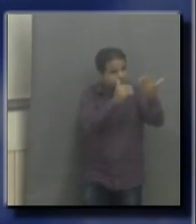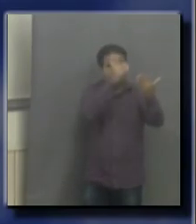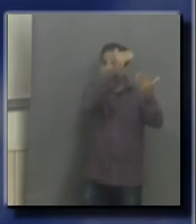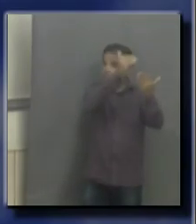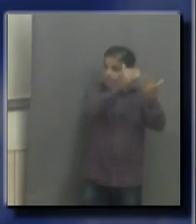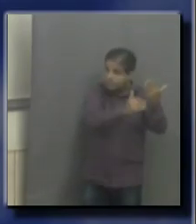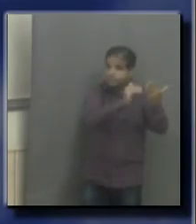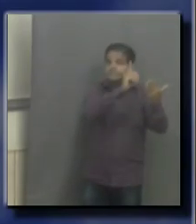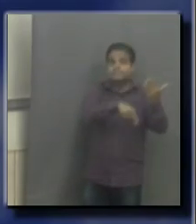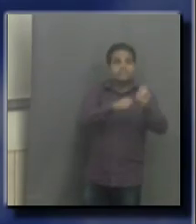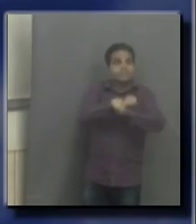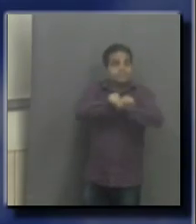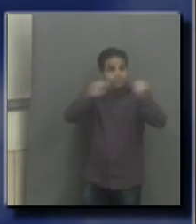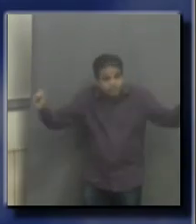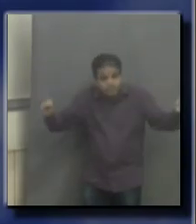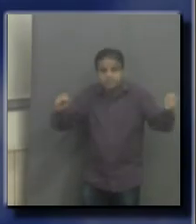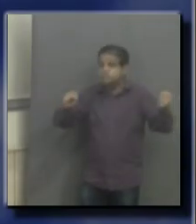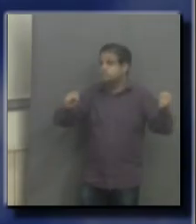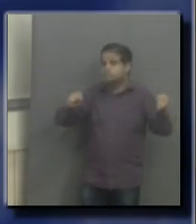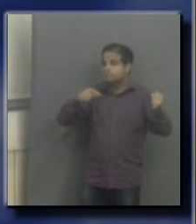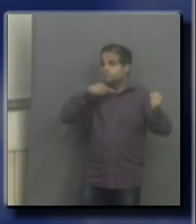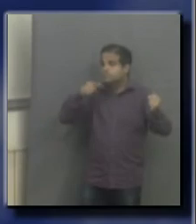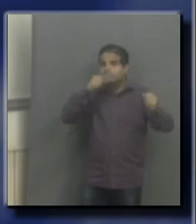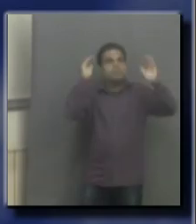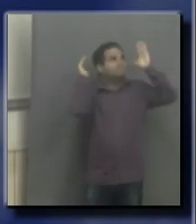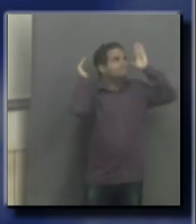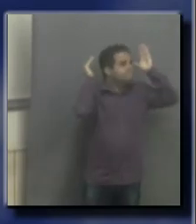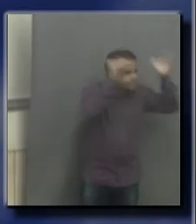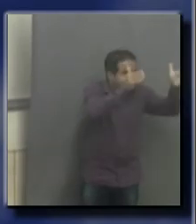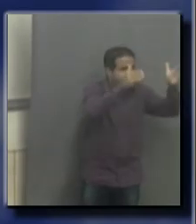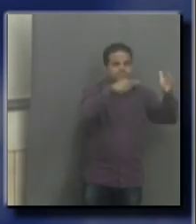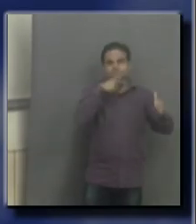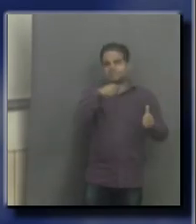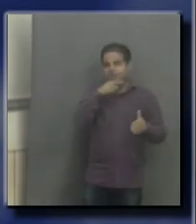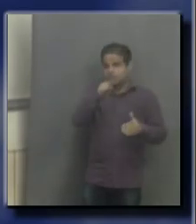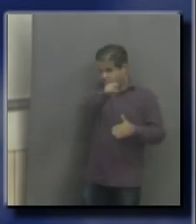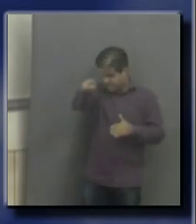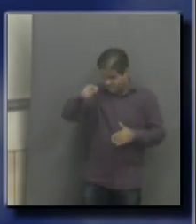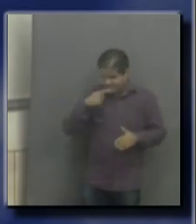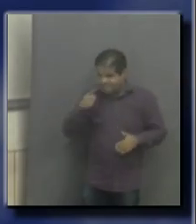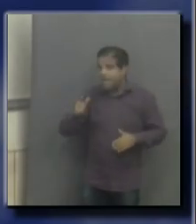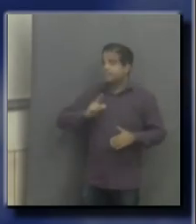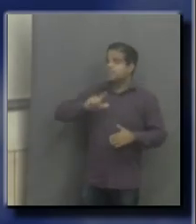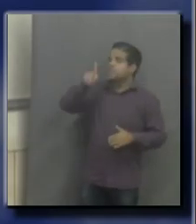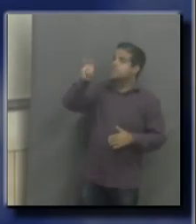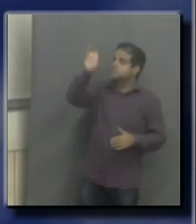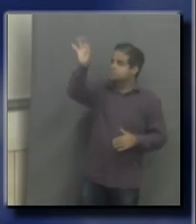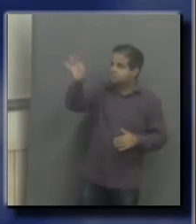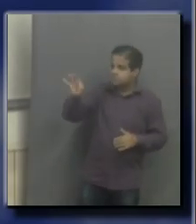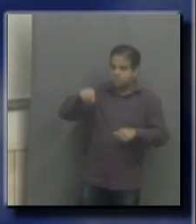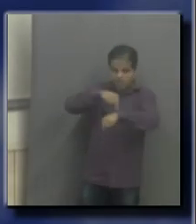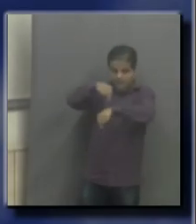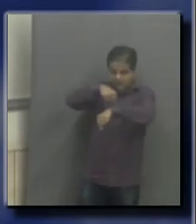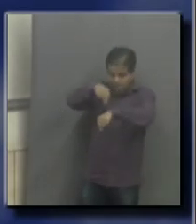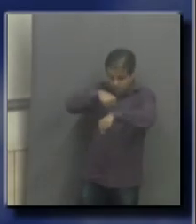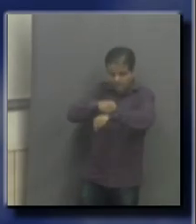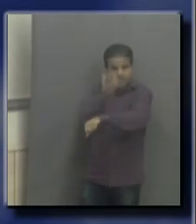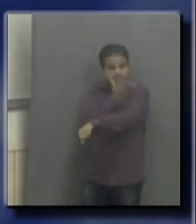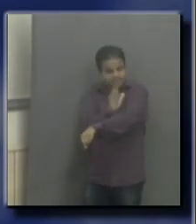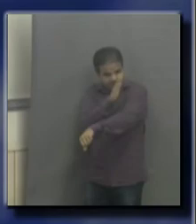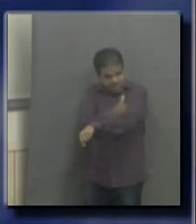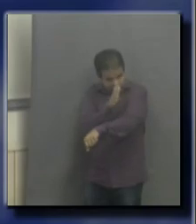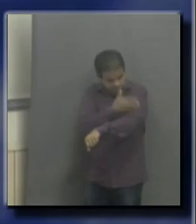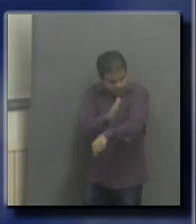ponto de vista, impossíveis de cumprir. Você dizer que tem que ter 15% da carga horária de